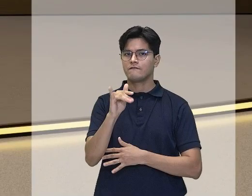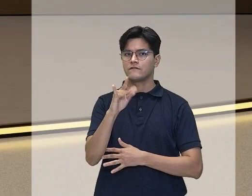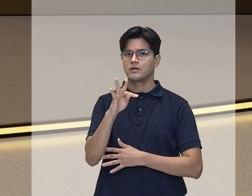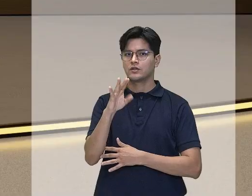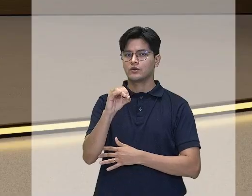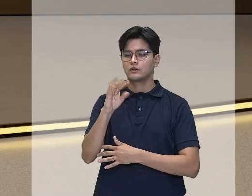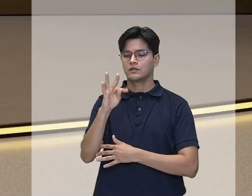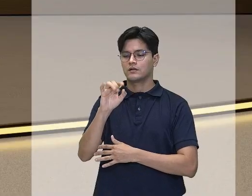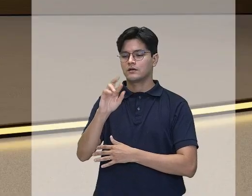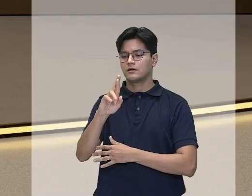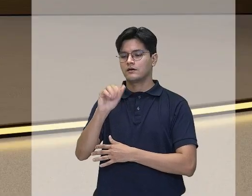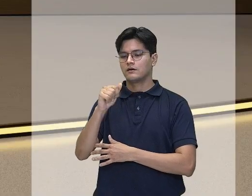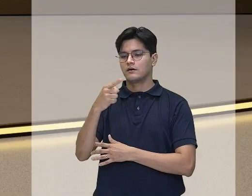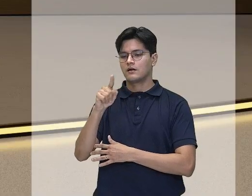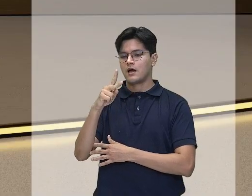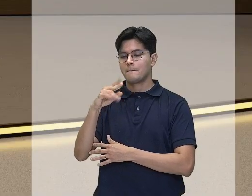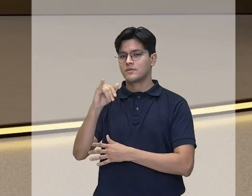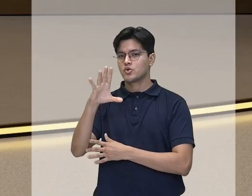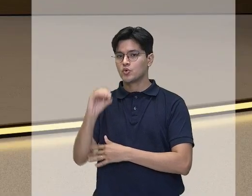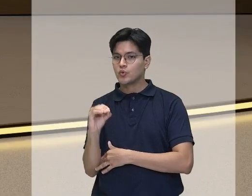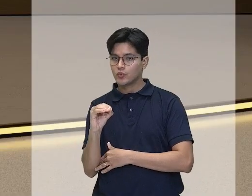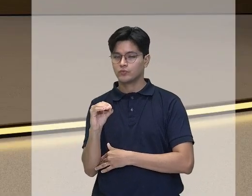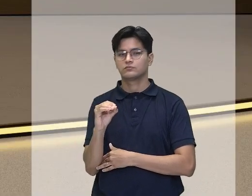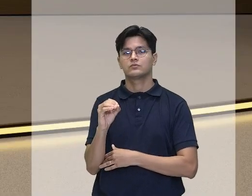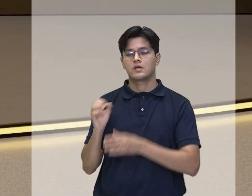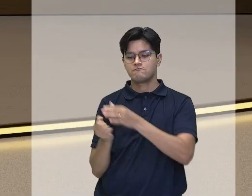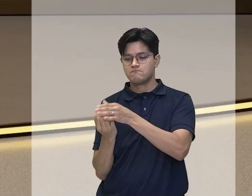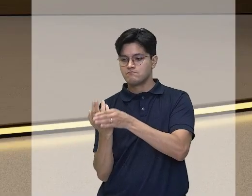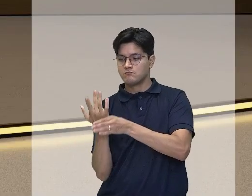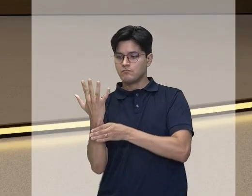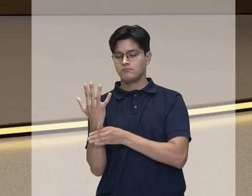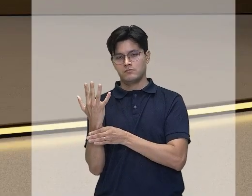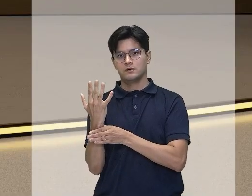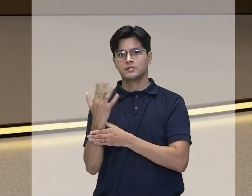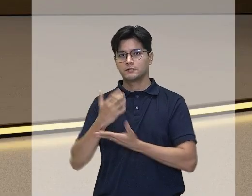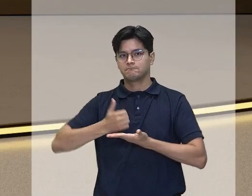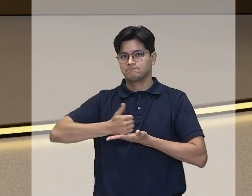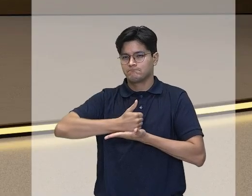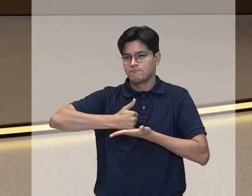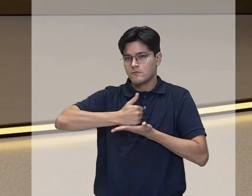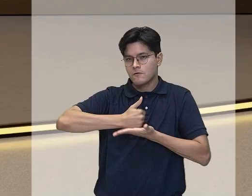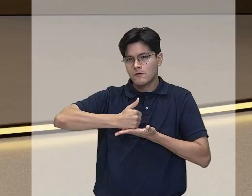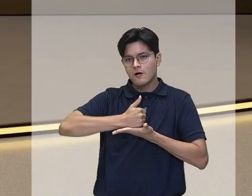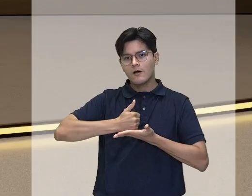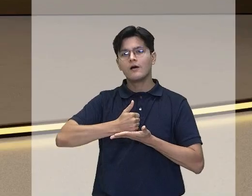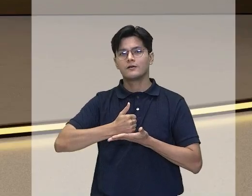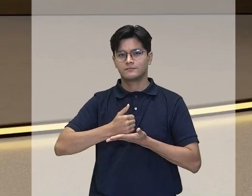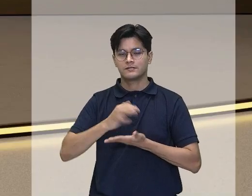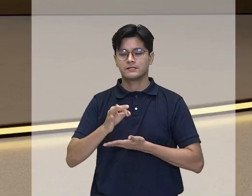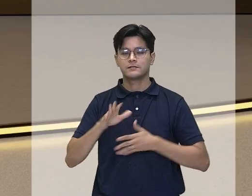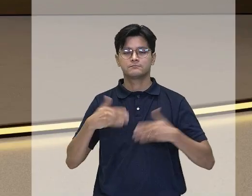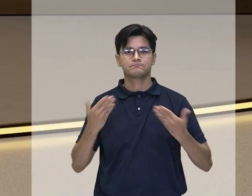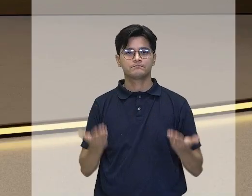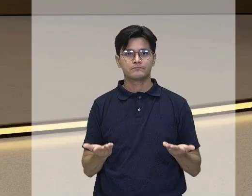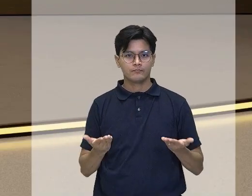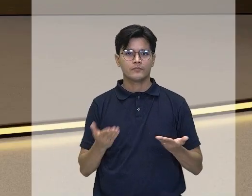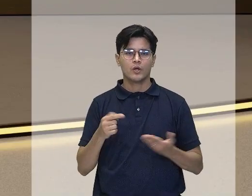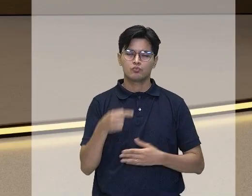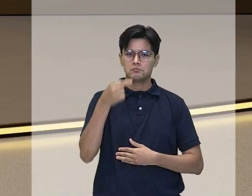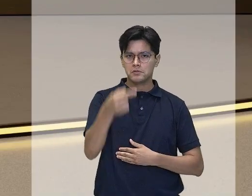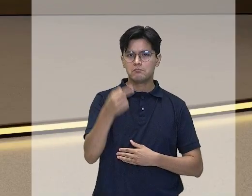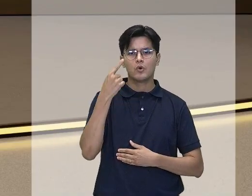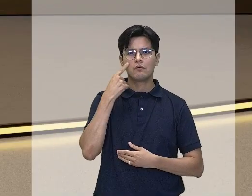e extraídos, né, padronizados, para a pessoa poder usar. Isso a gente vai ver mais a fundo, mais para frente, como que eles